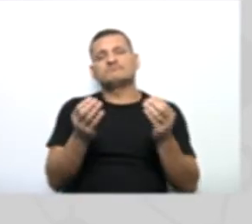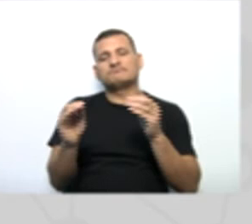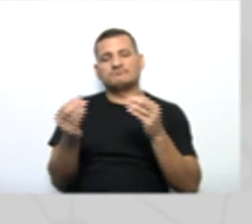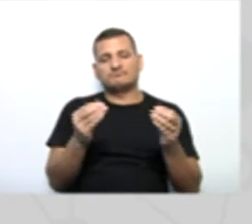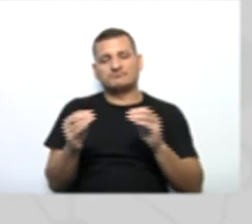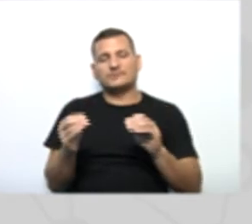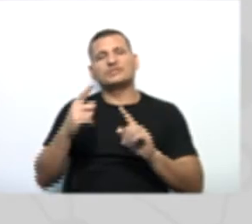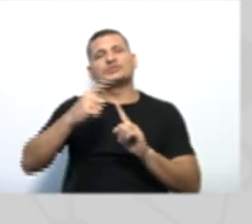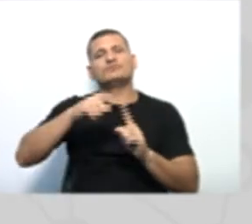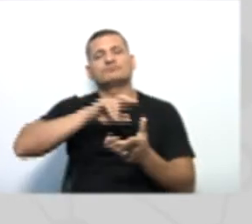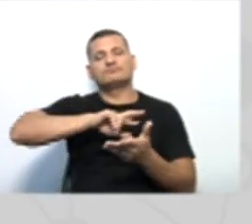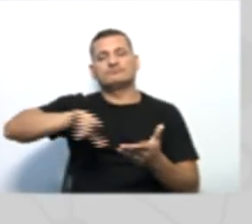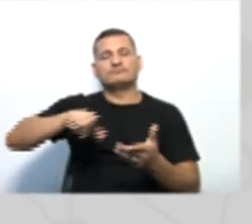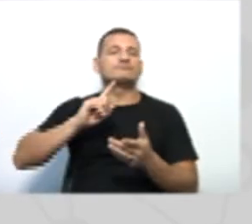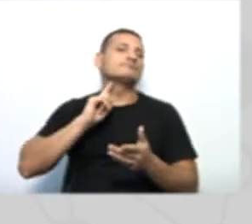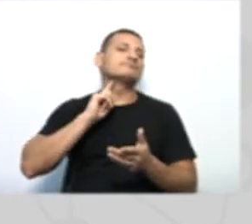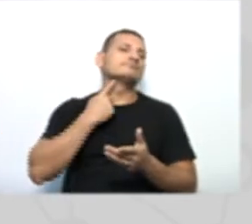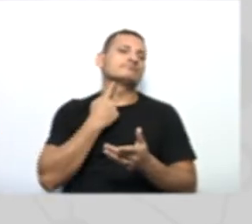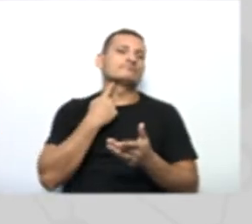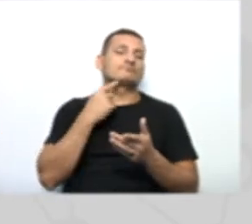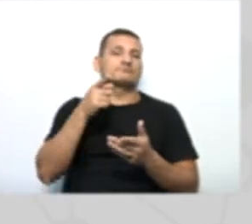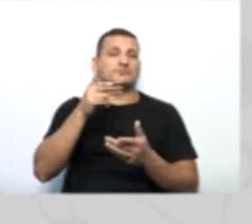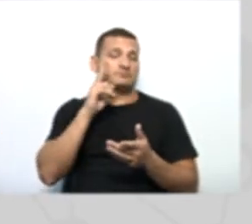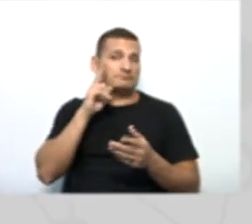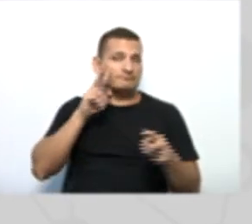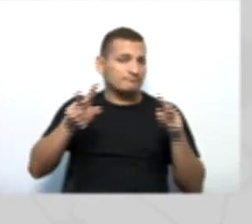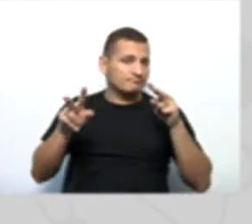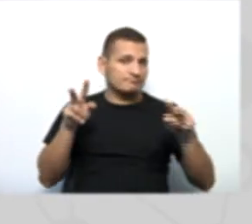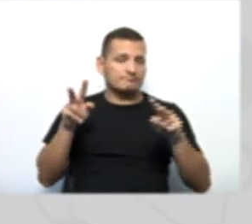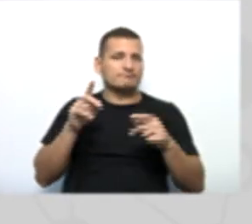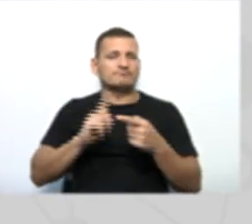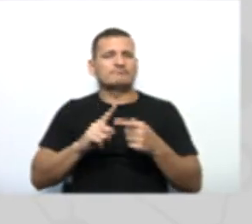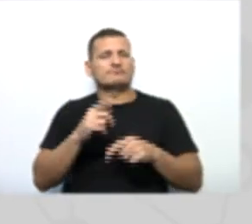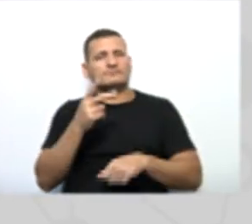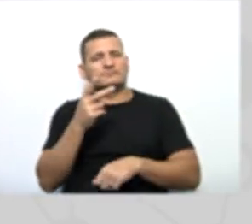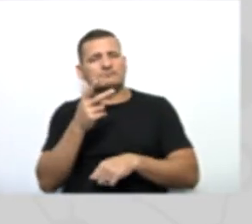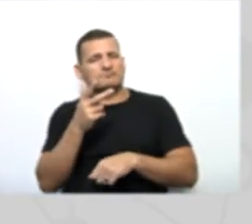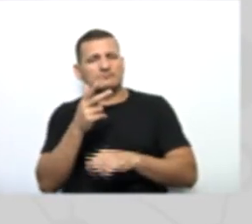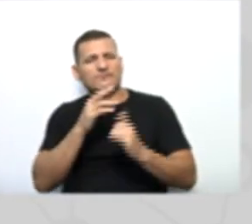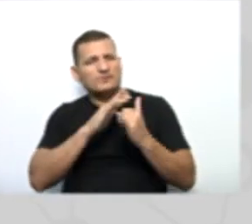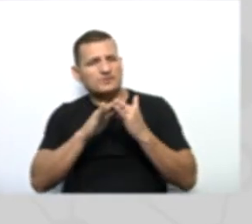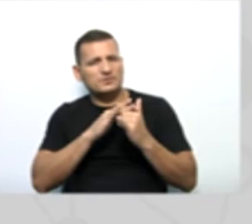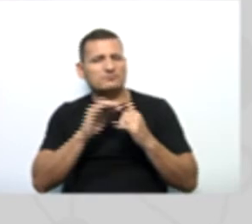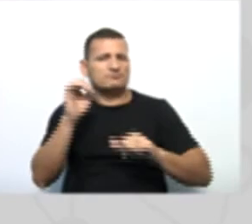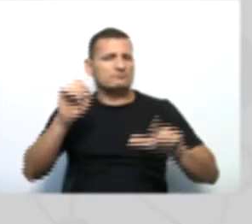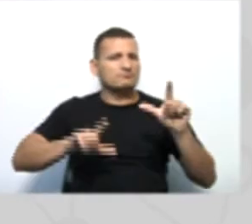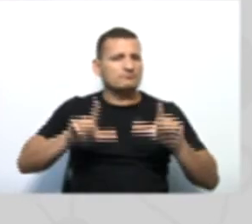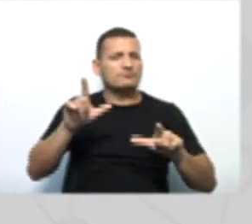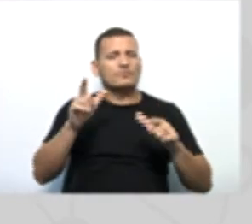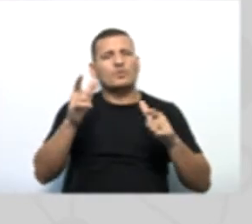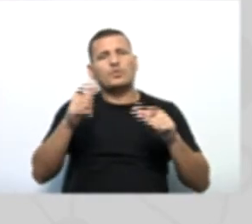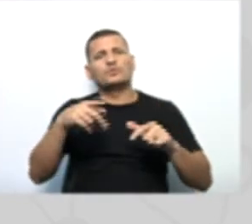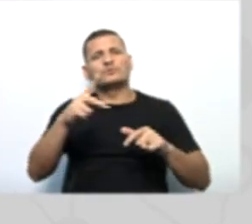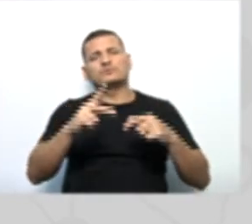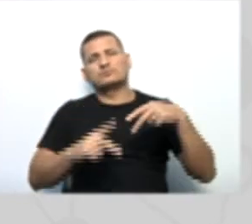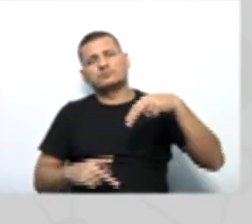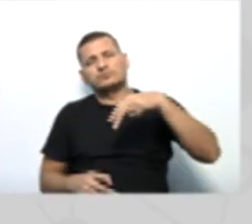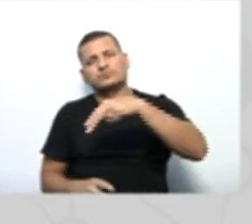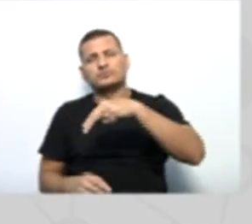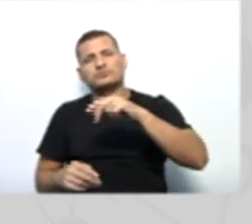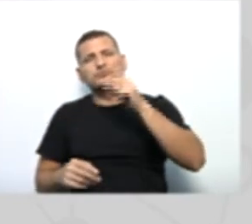tipos de poluição que você pode ver em vídeos, na televisão, no local onde você anda, no dia a